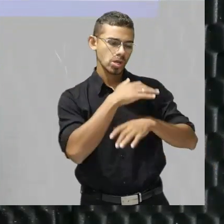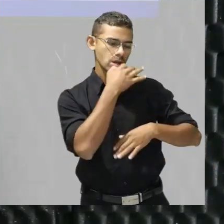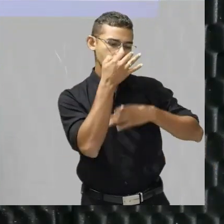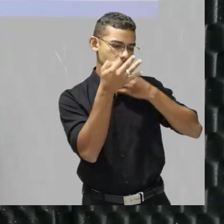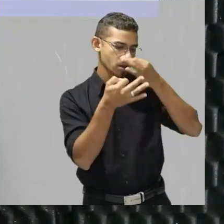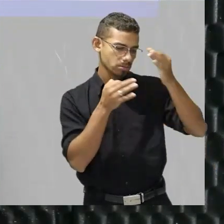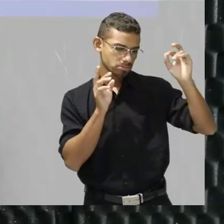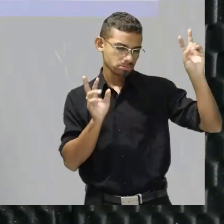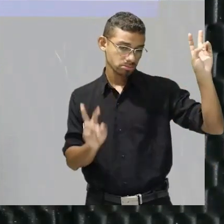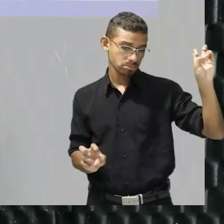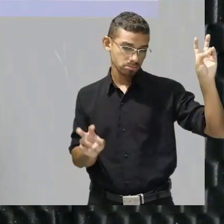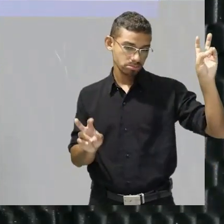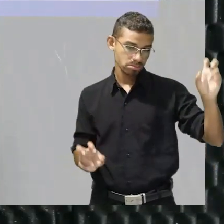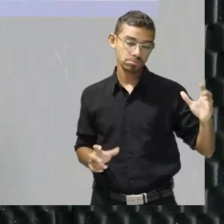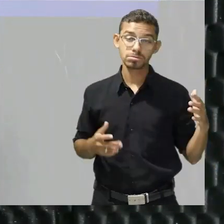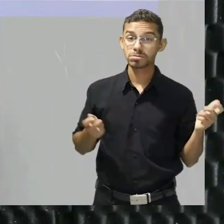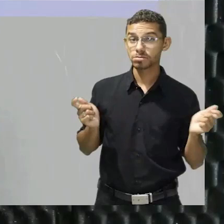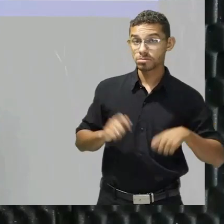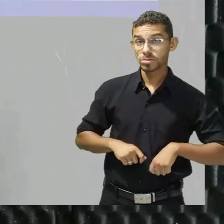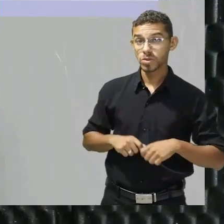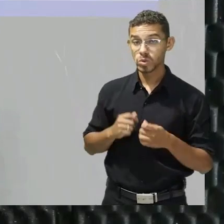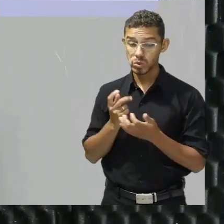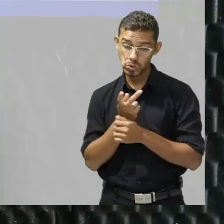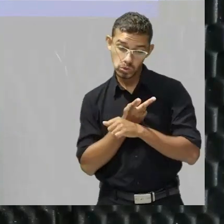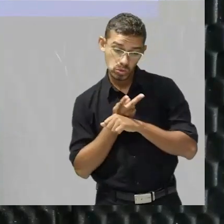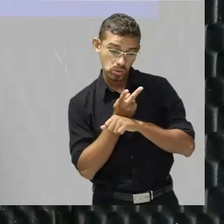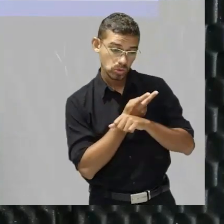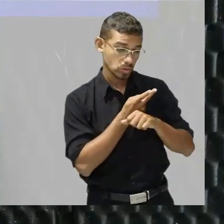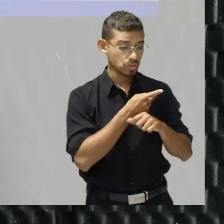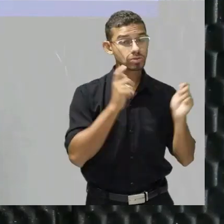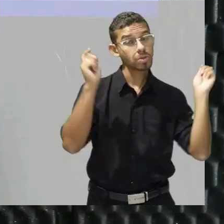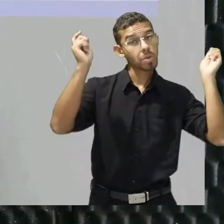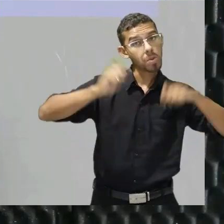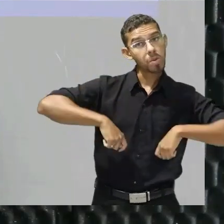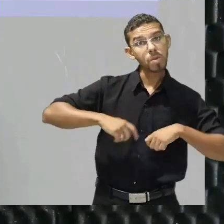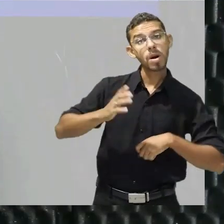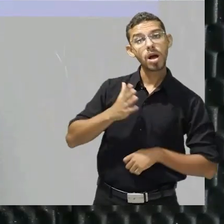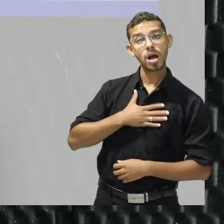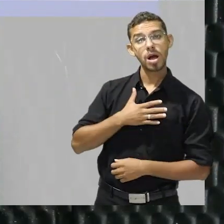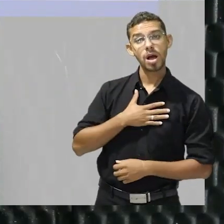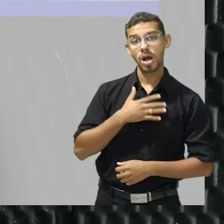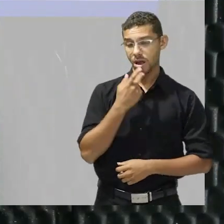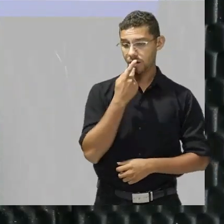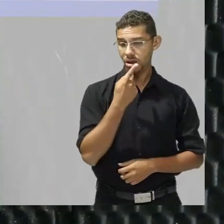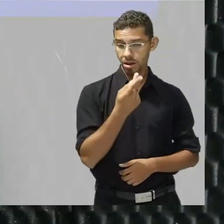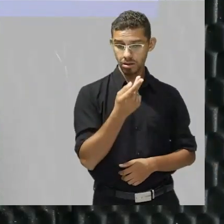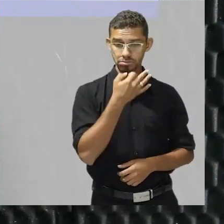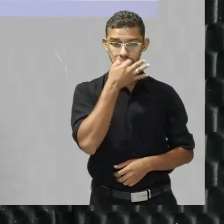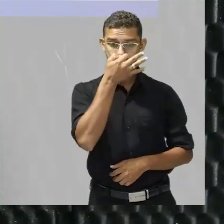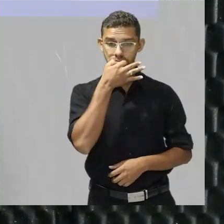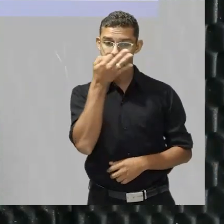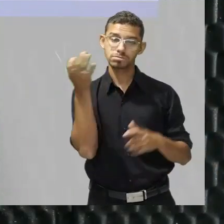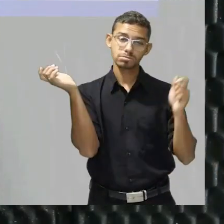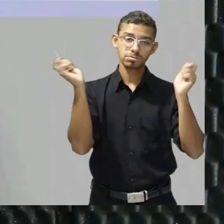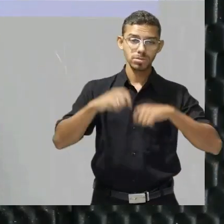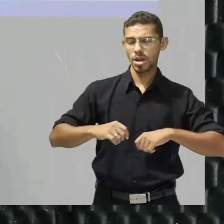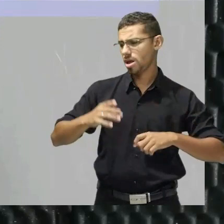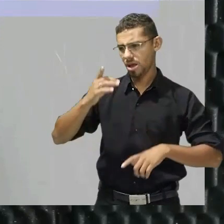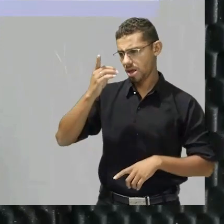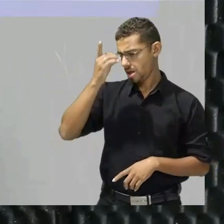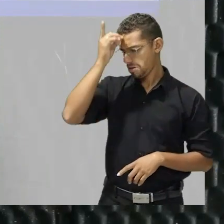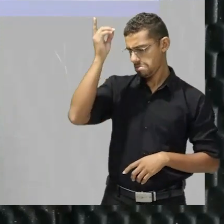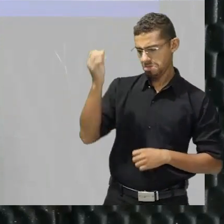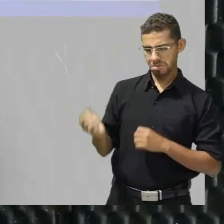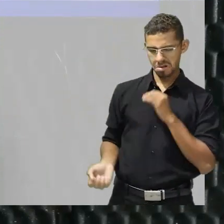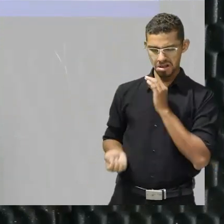uma citação Existem várias formas que vocês podem buscar para defender aquele argumento que você está colocando o que não vale a inventar